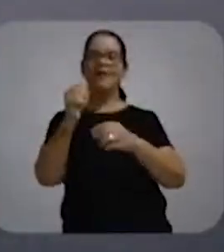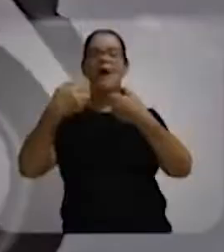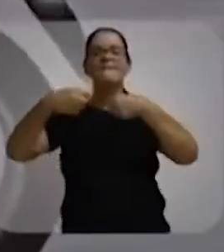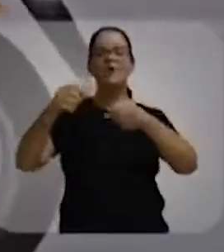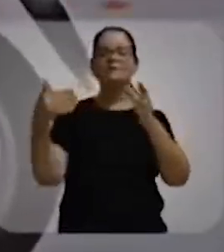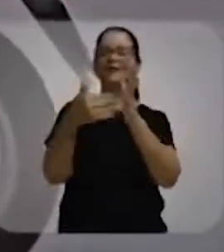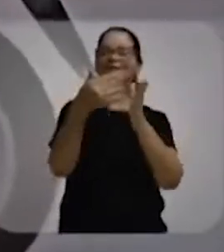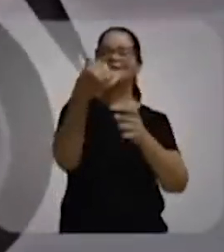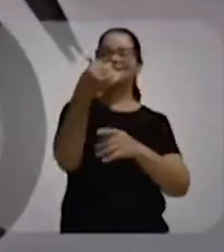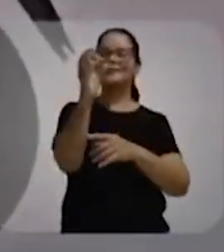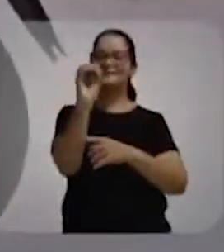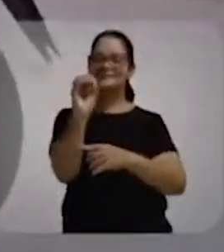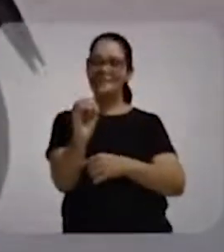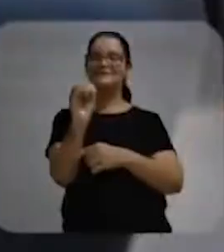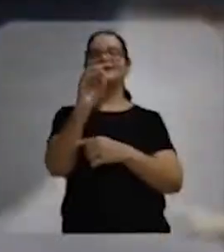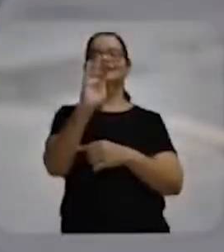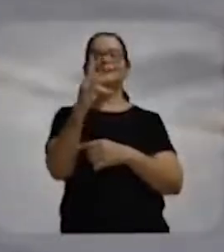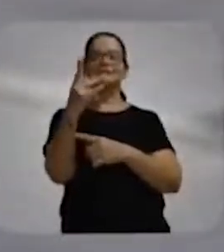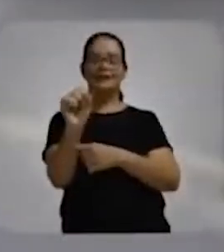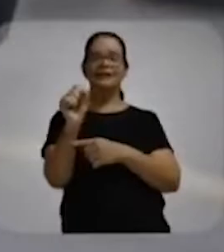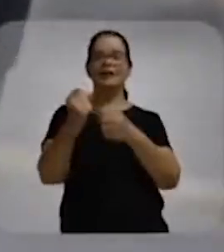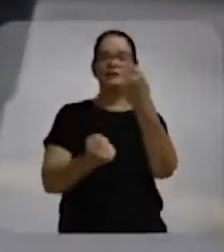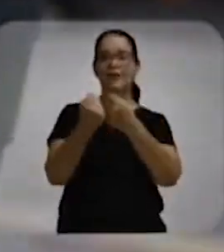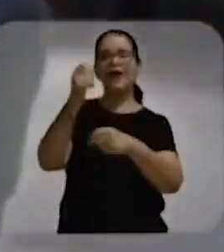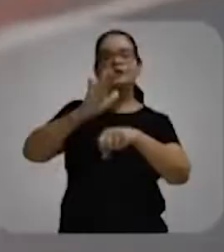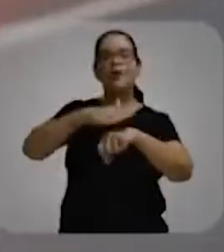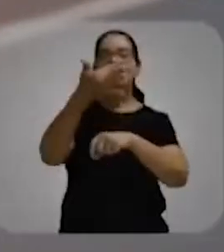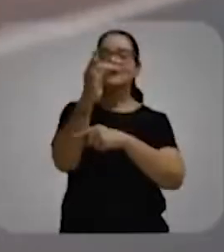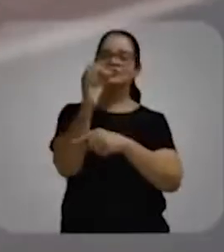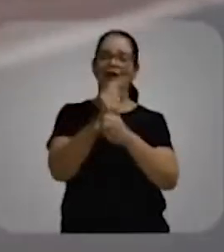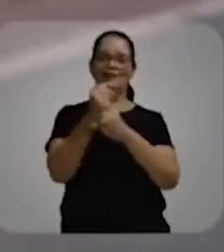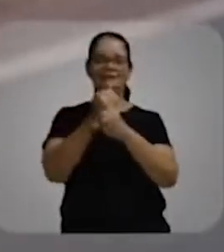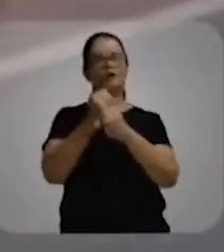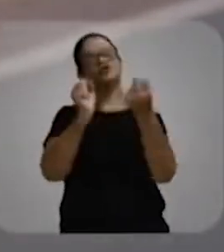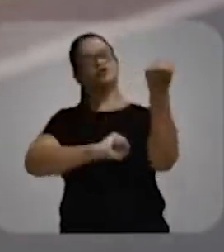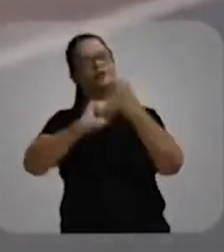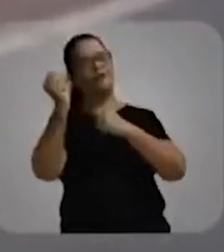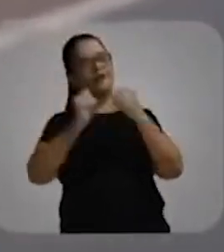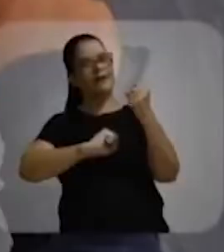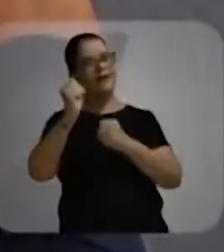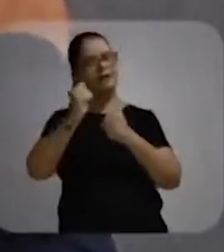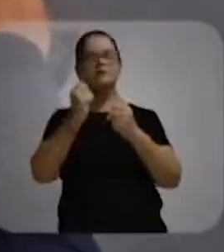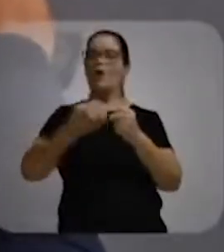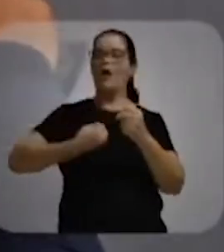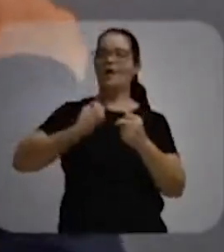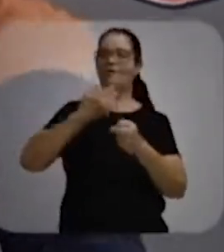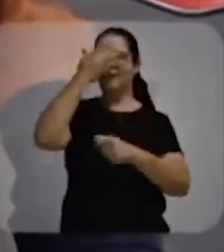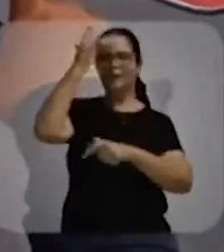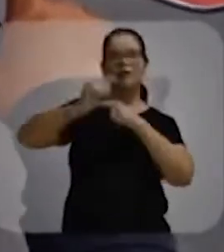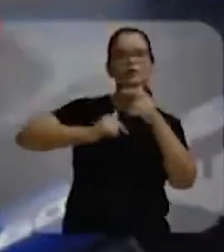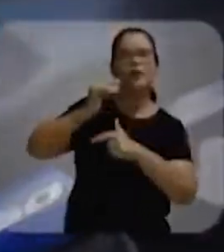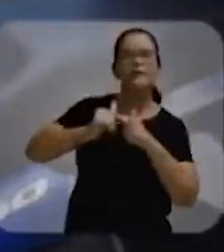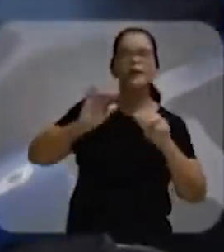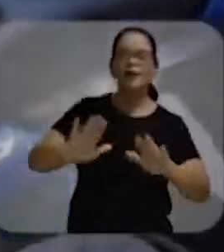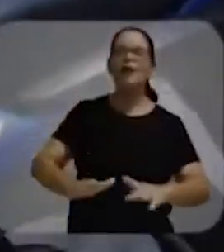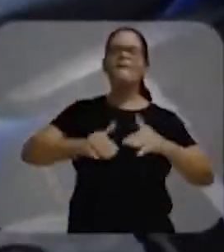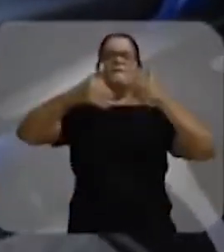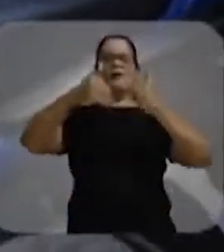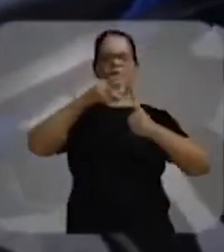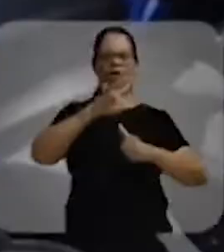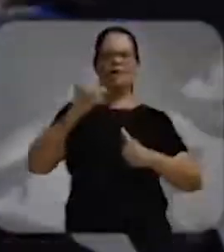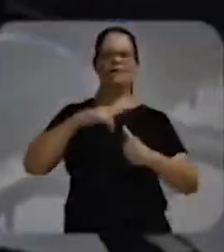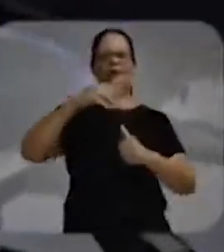até 160 cilindradas e de carros com mais de 10 anos de fabricação. A vida do trabalhador vai